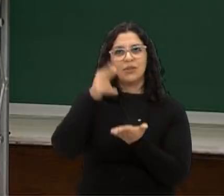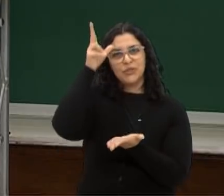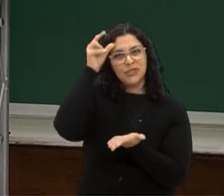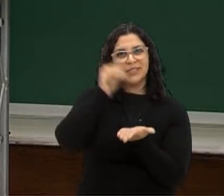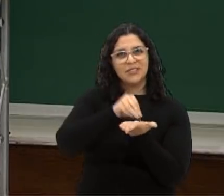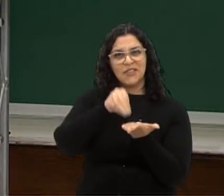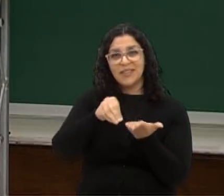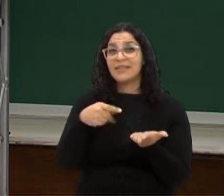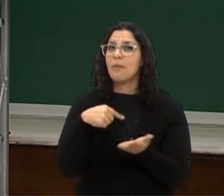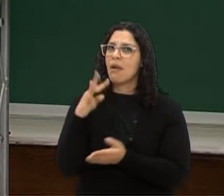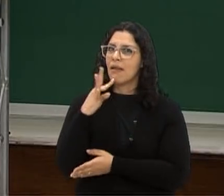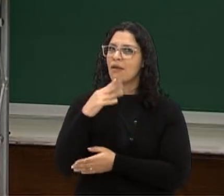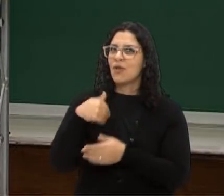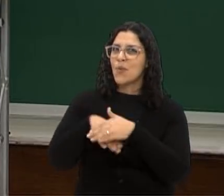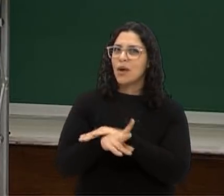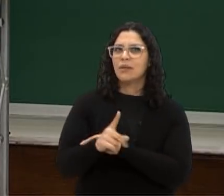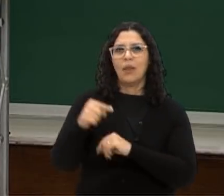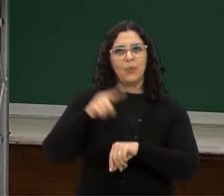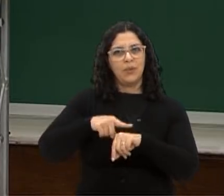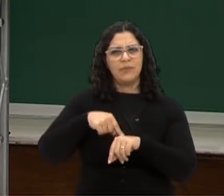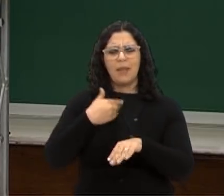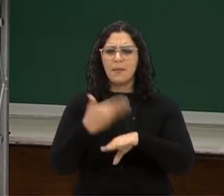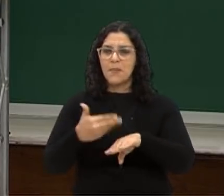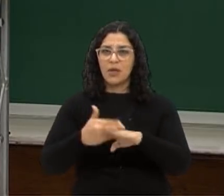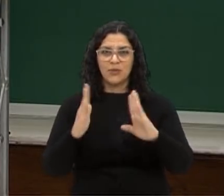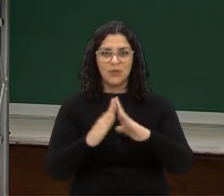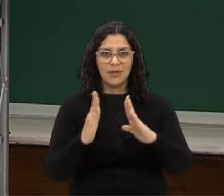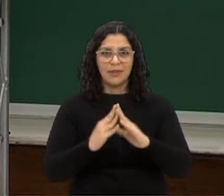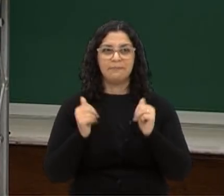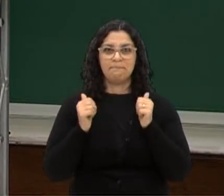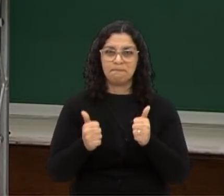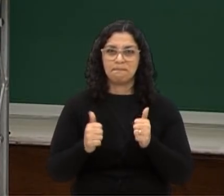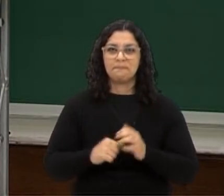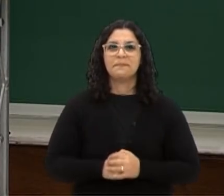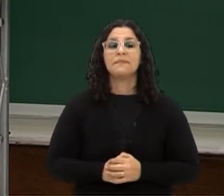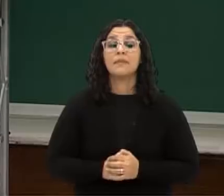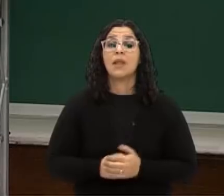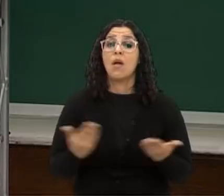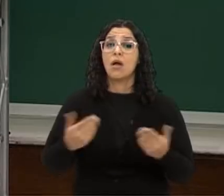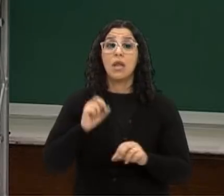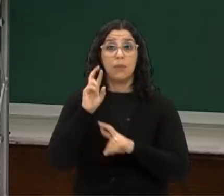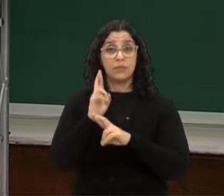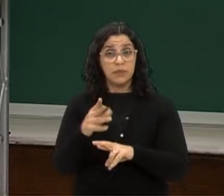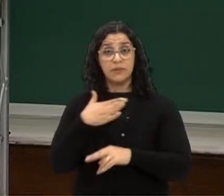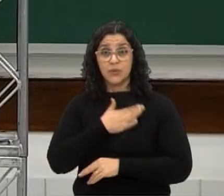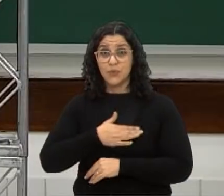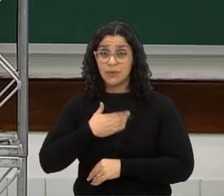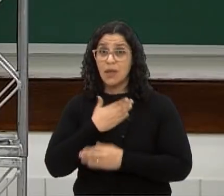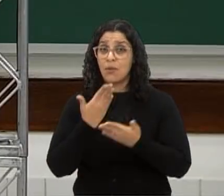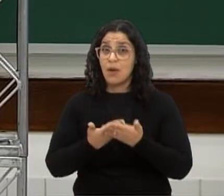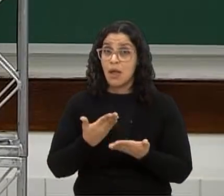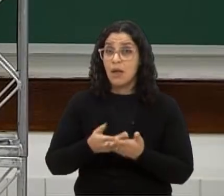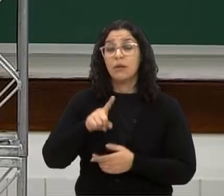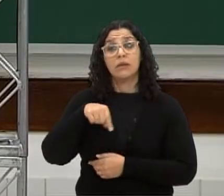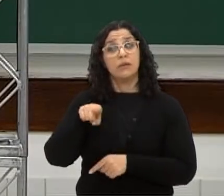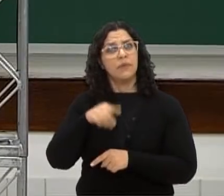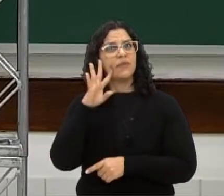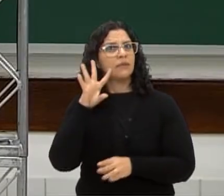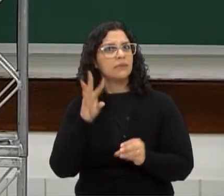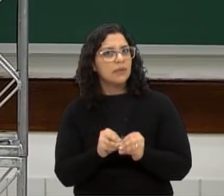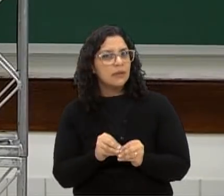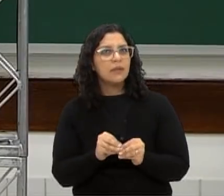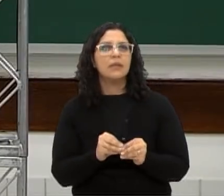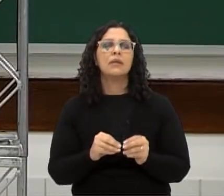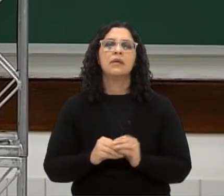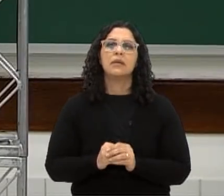bem legal que vocês vão ficar guardados por bom tempo para poder praticar em casa. Ok, pessoal? Então, espero que vocês tenham gostado, espero que vocês tenham entendido,